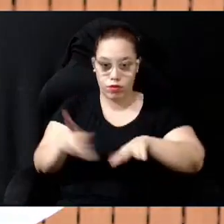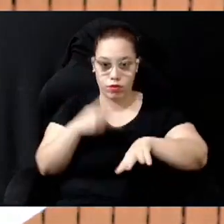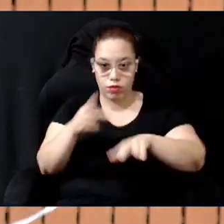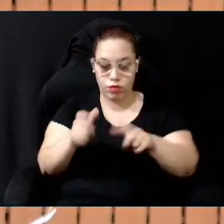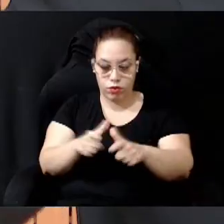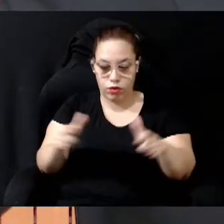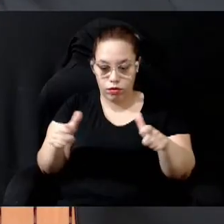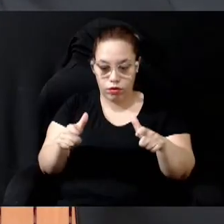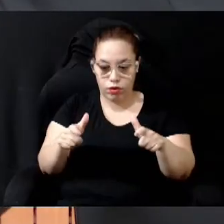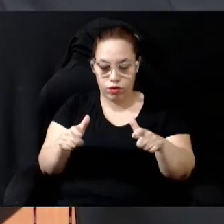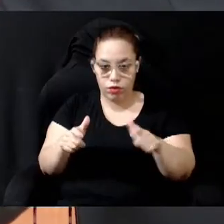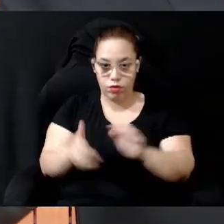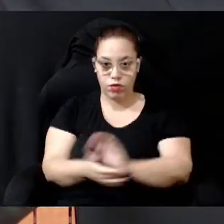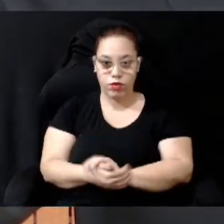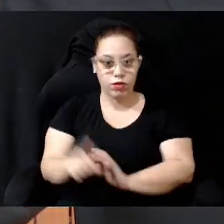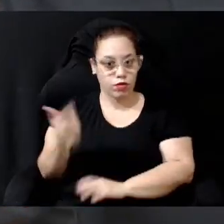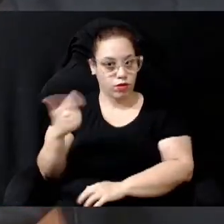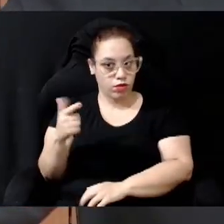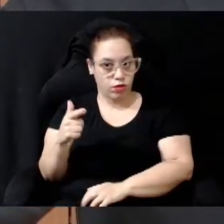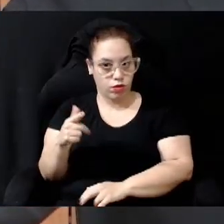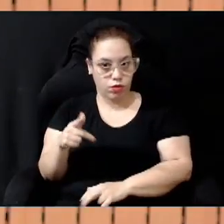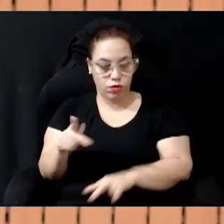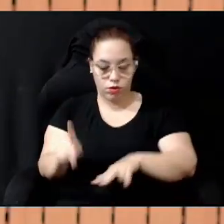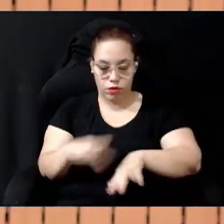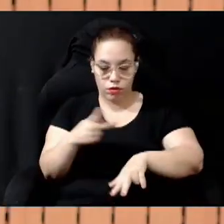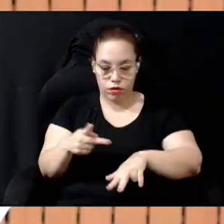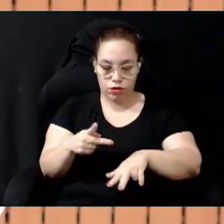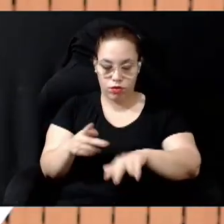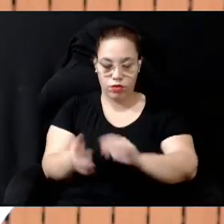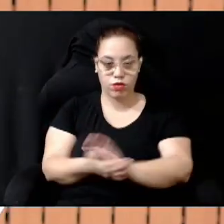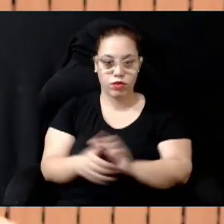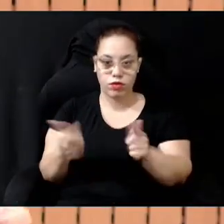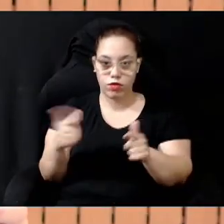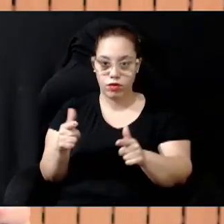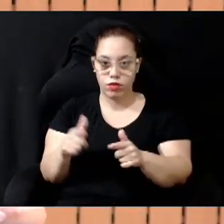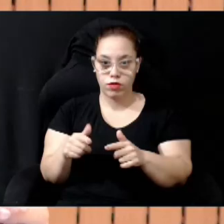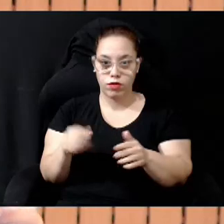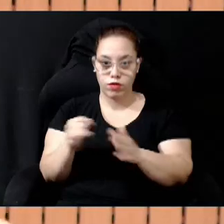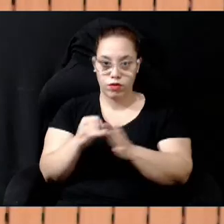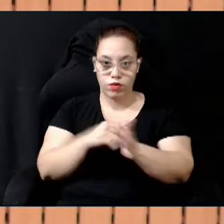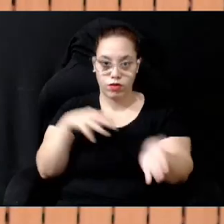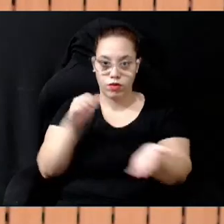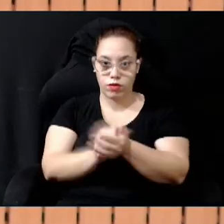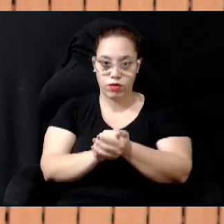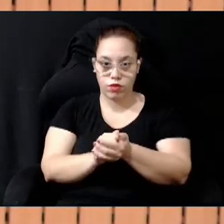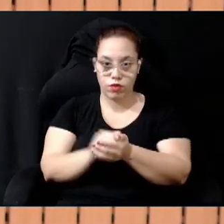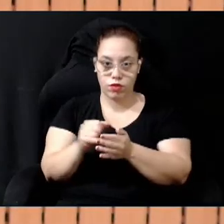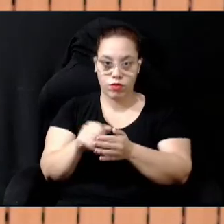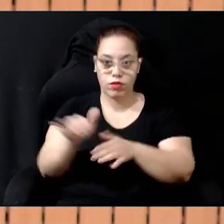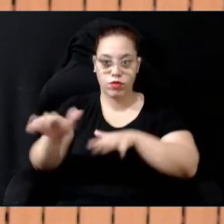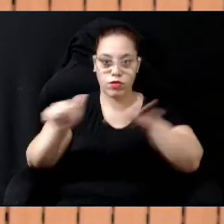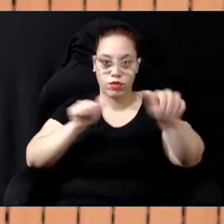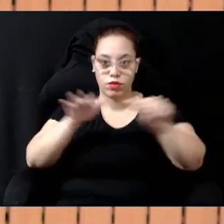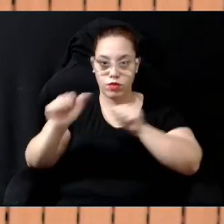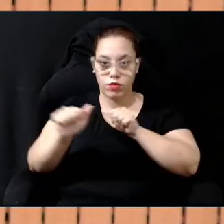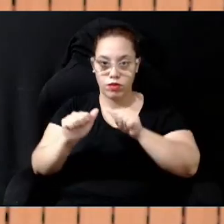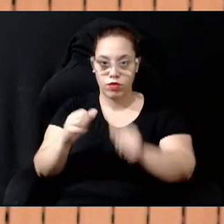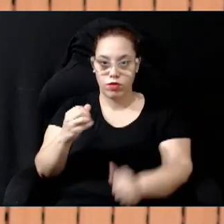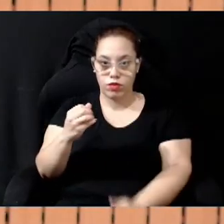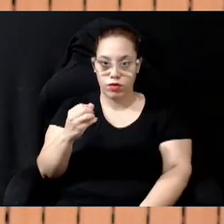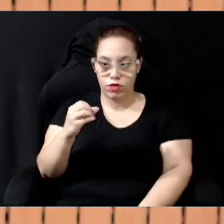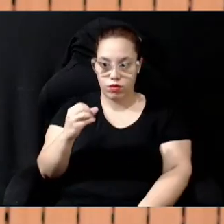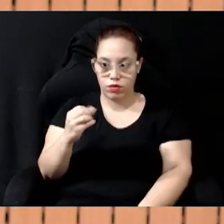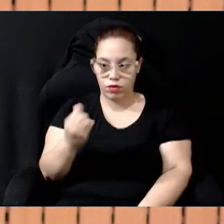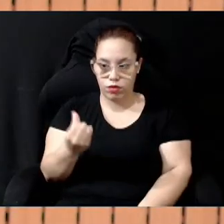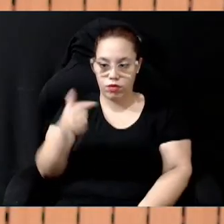expediente. Não há vereador inscrito, senhor presidente. Não havendo vereador inscrito, ficam os vereadores convocados para a